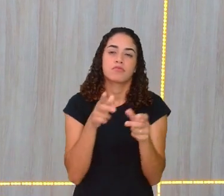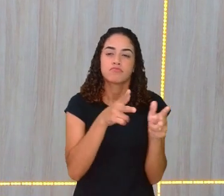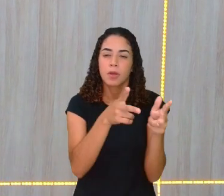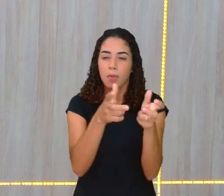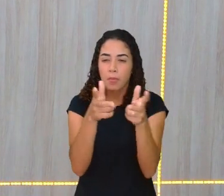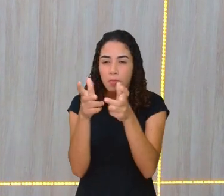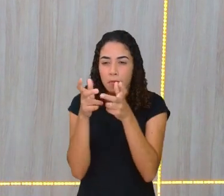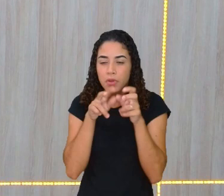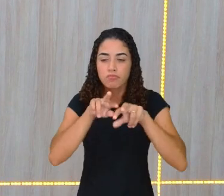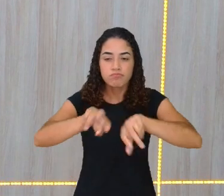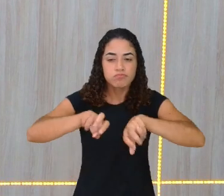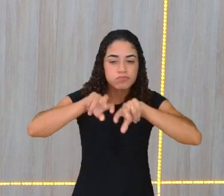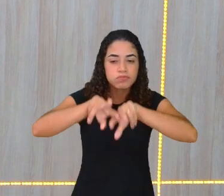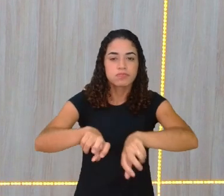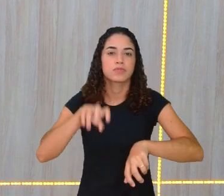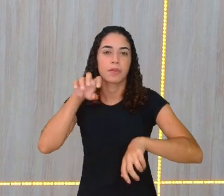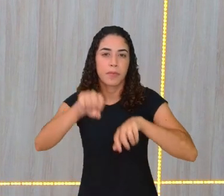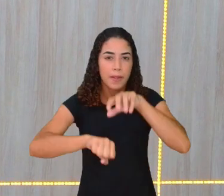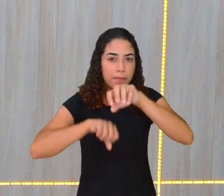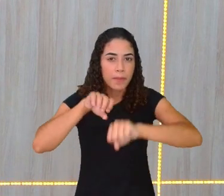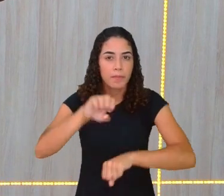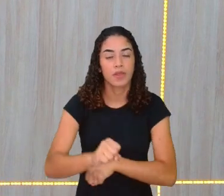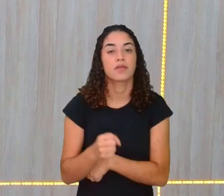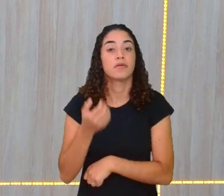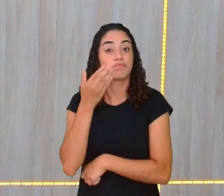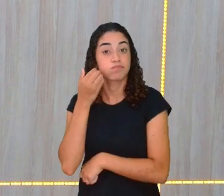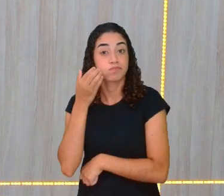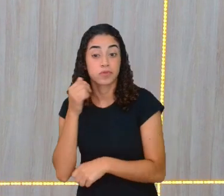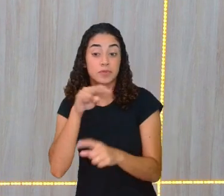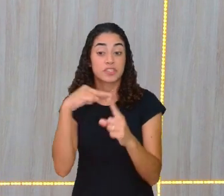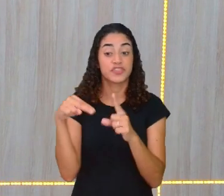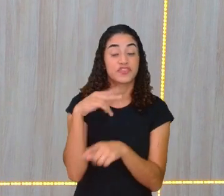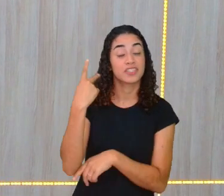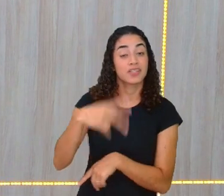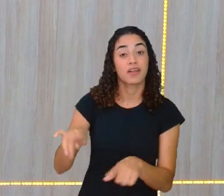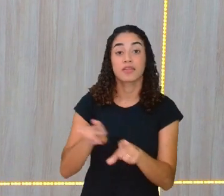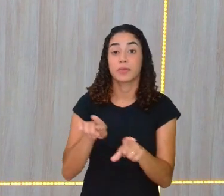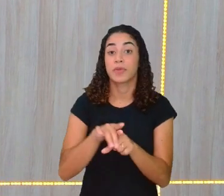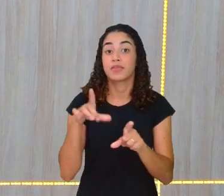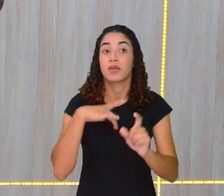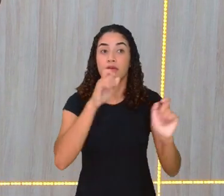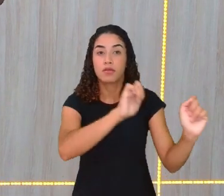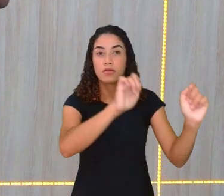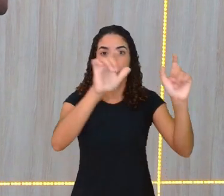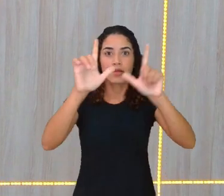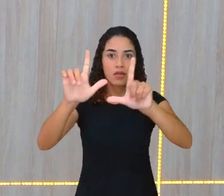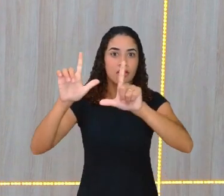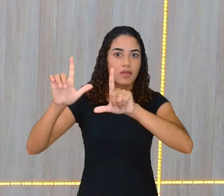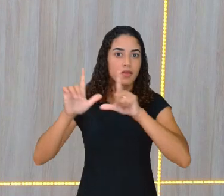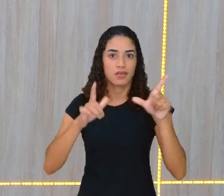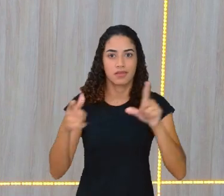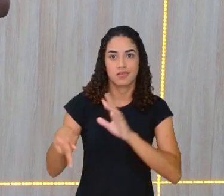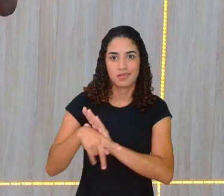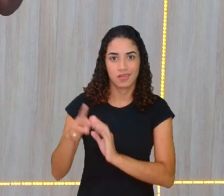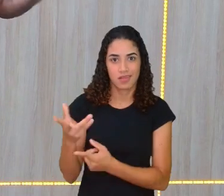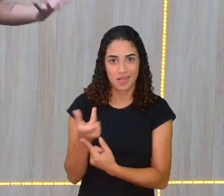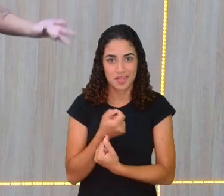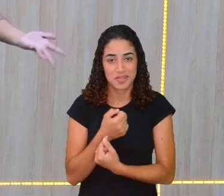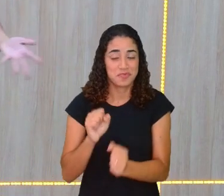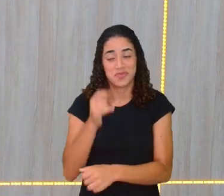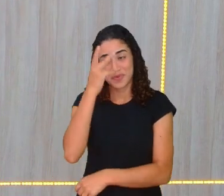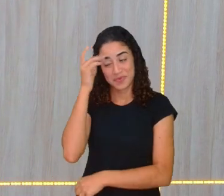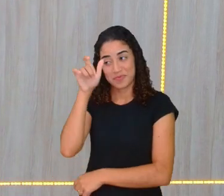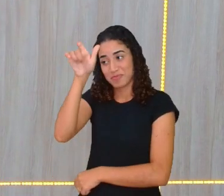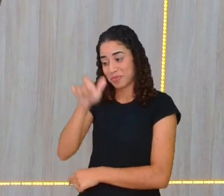as pessoas, né? O ponto de vista delas, eu também tenho a exibição das obras. E, de repente, uma pessoa que